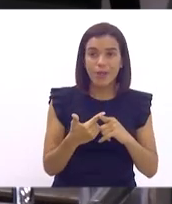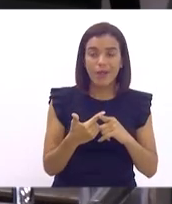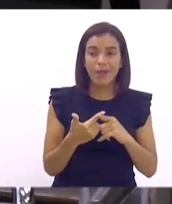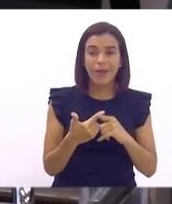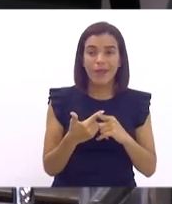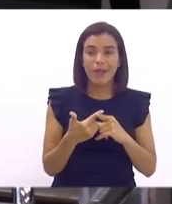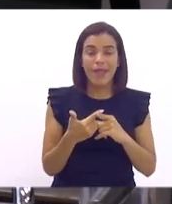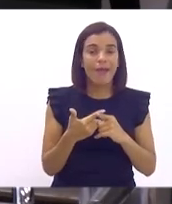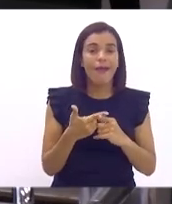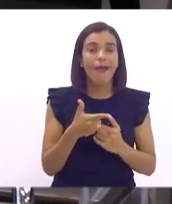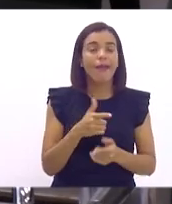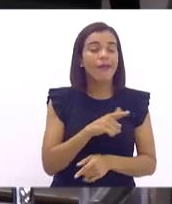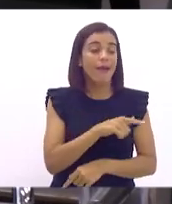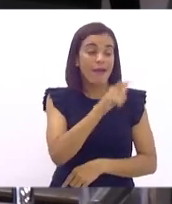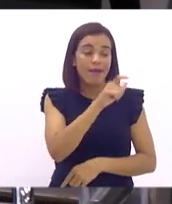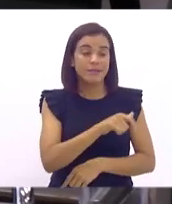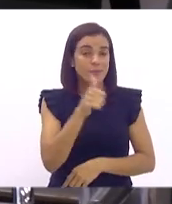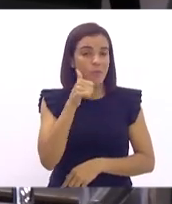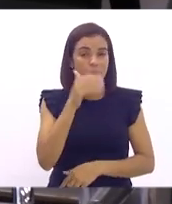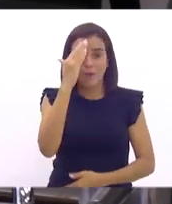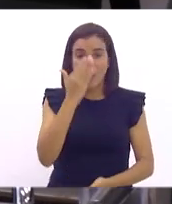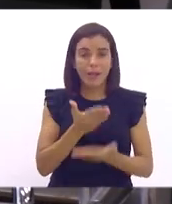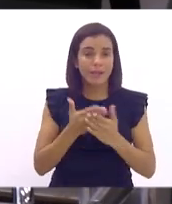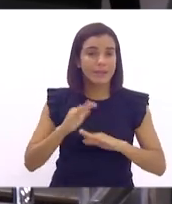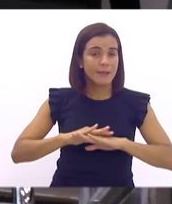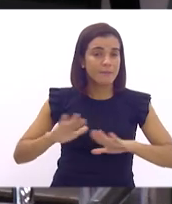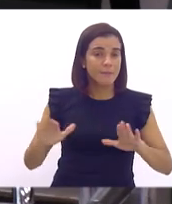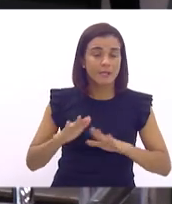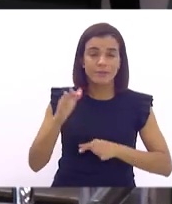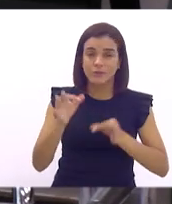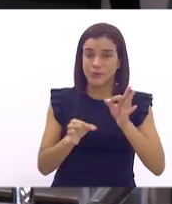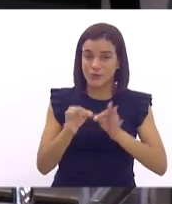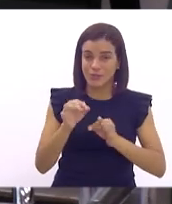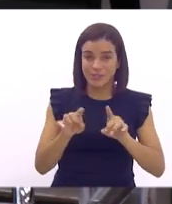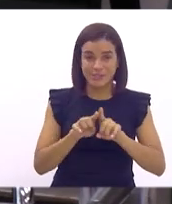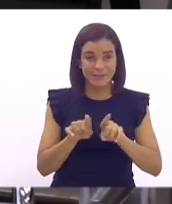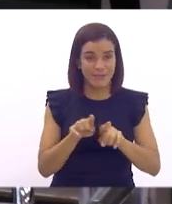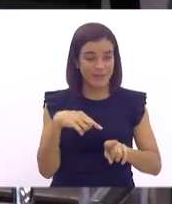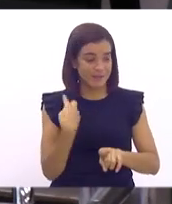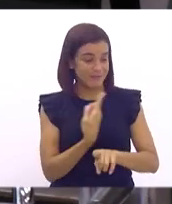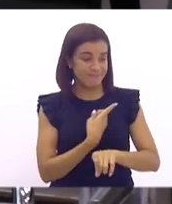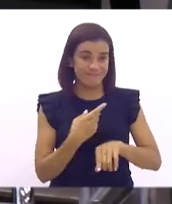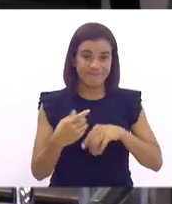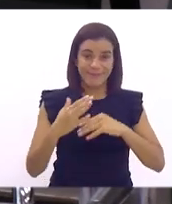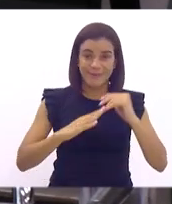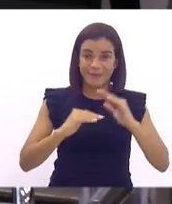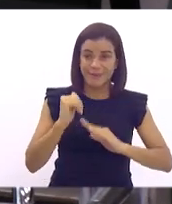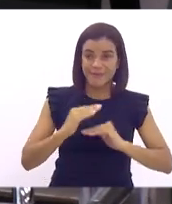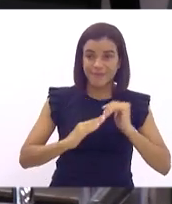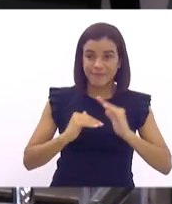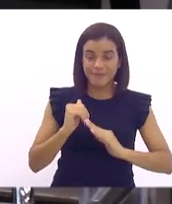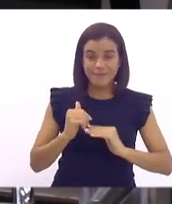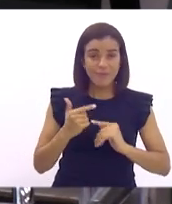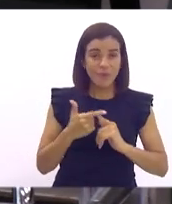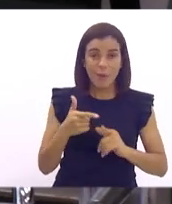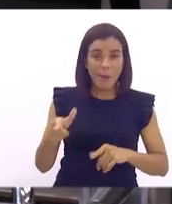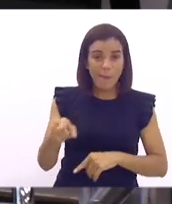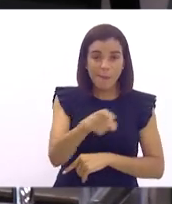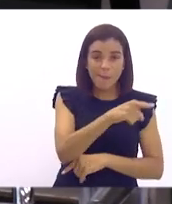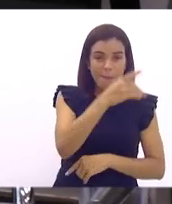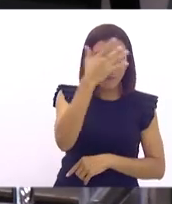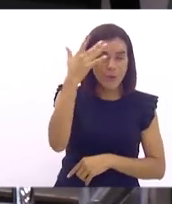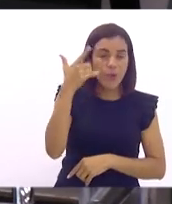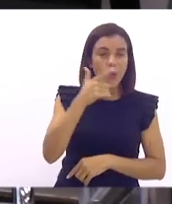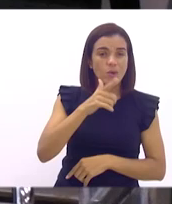ela vai desacreditando na justiça, na gente, porque ninguém é capaz de solucionar.